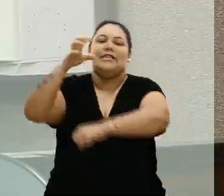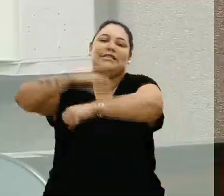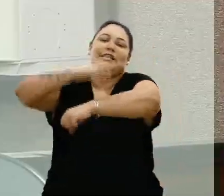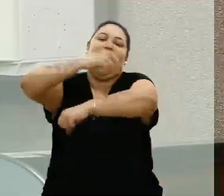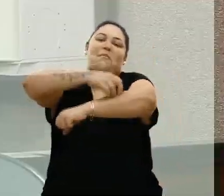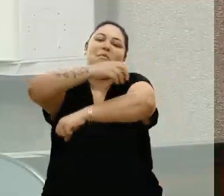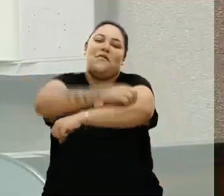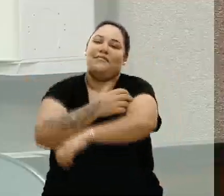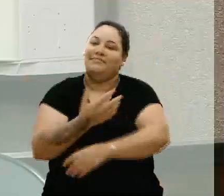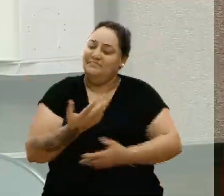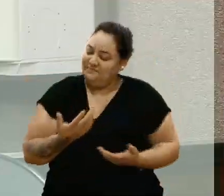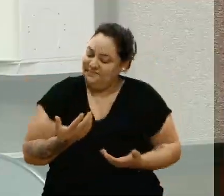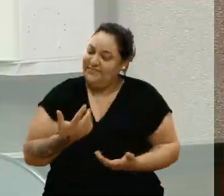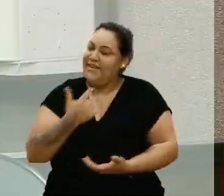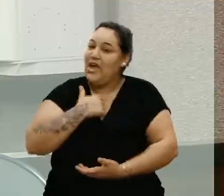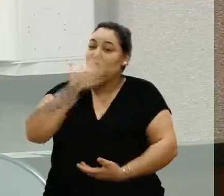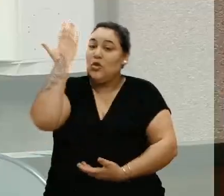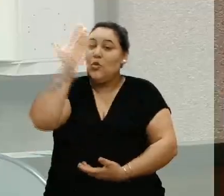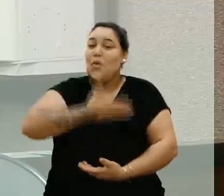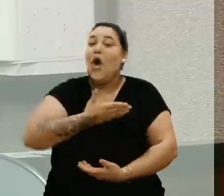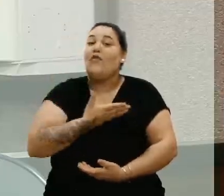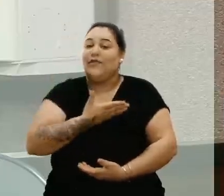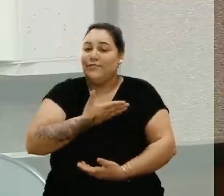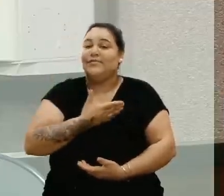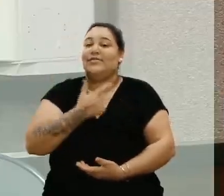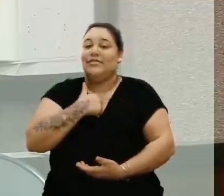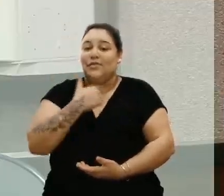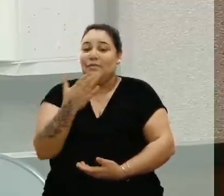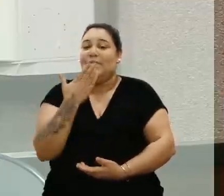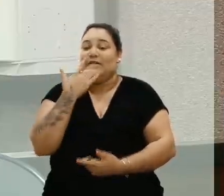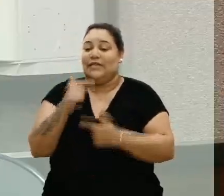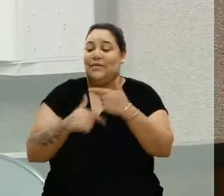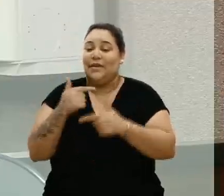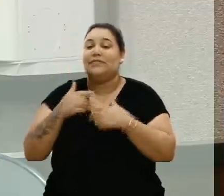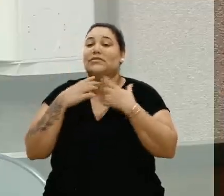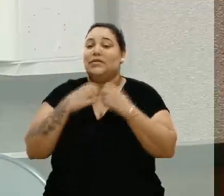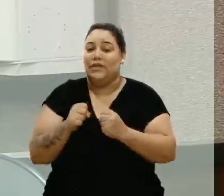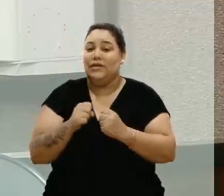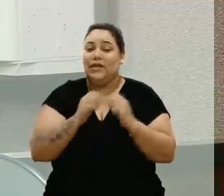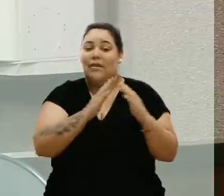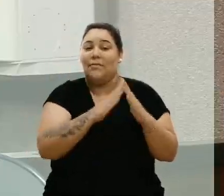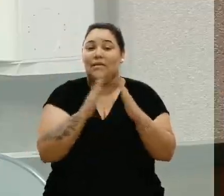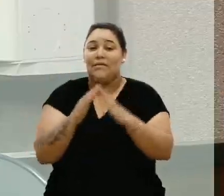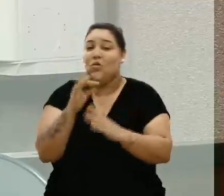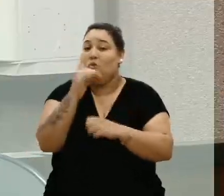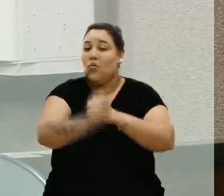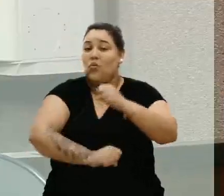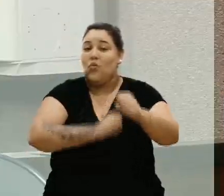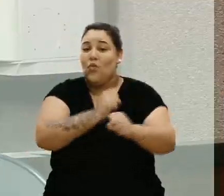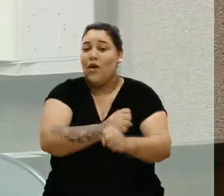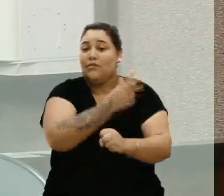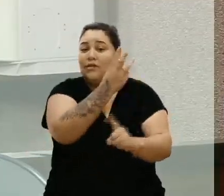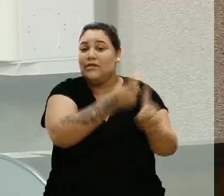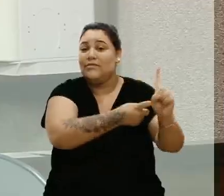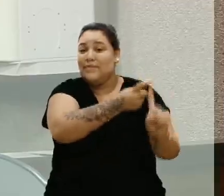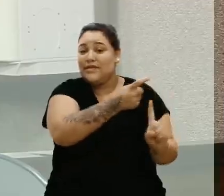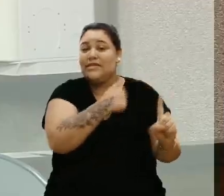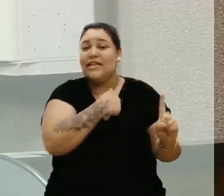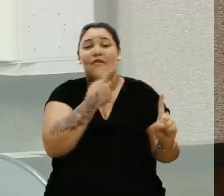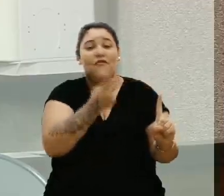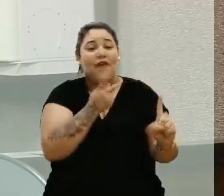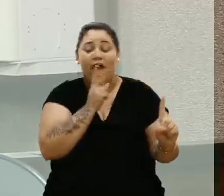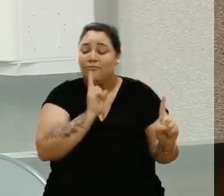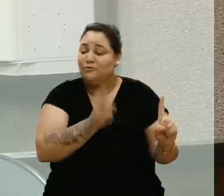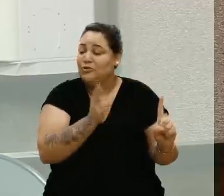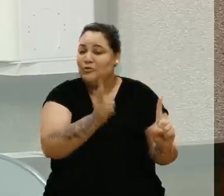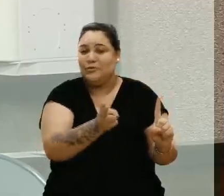prova que estive na frente da Secretaria da Habitação 1 ano e 3 meses, e digo com todas as palavras,